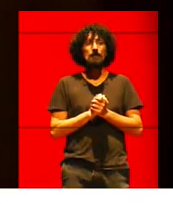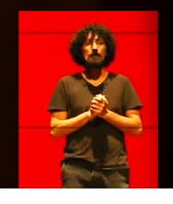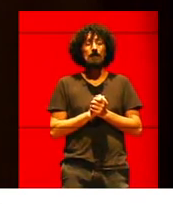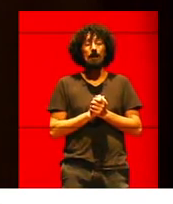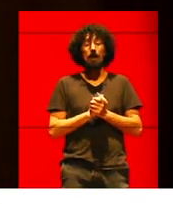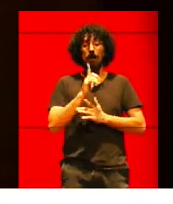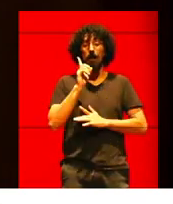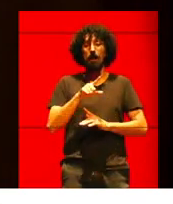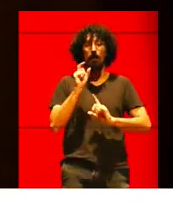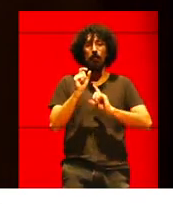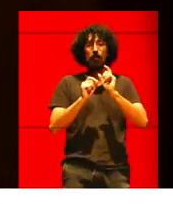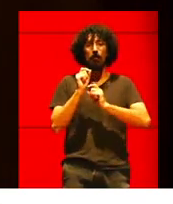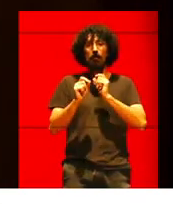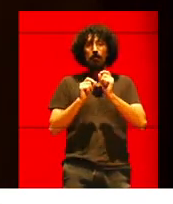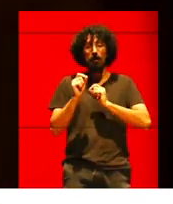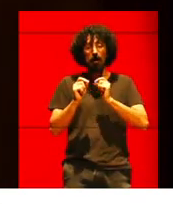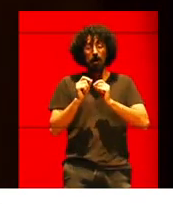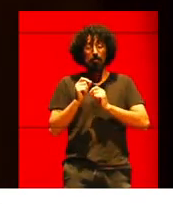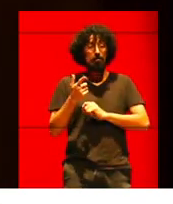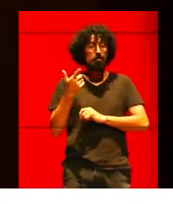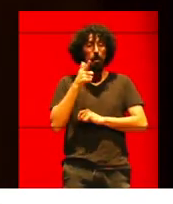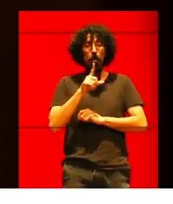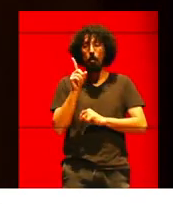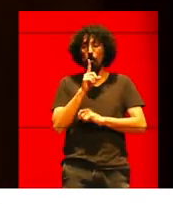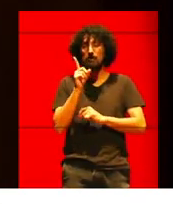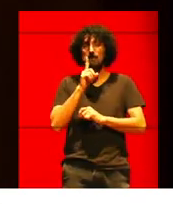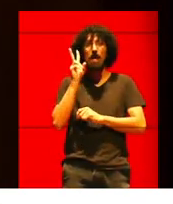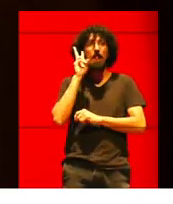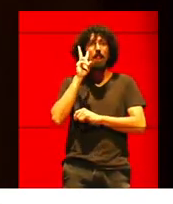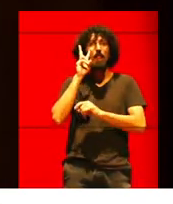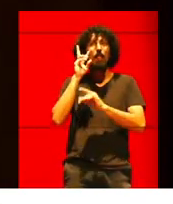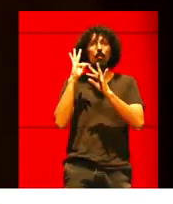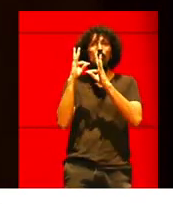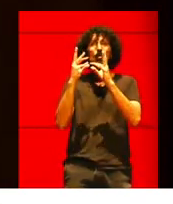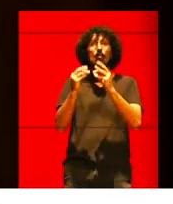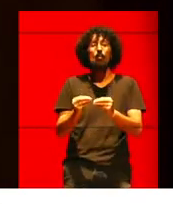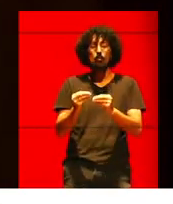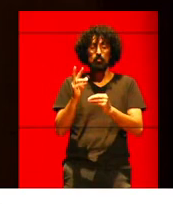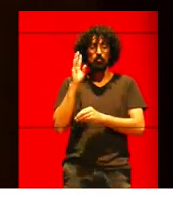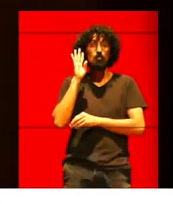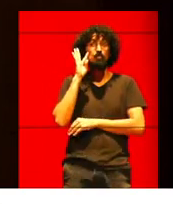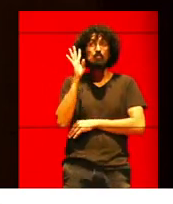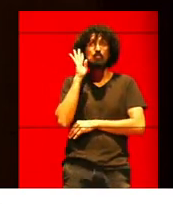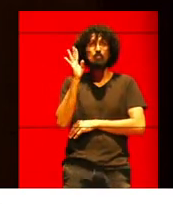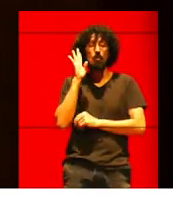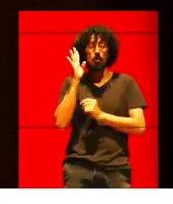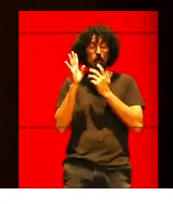uma coisa aqui, outra ali. Tu vai juntando fragmentos, né? É o sonho. O sonho é